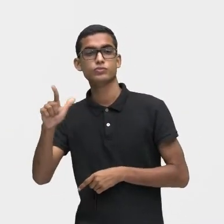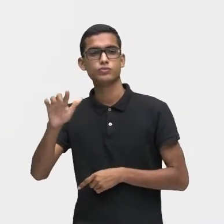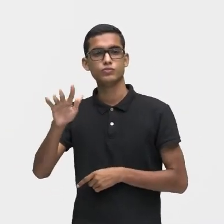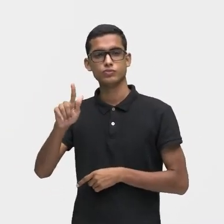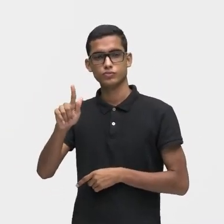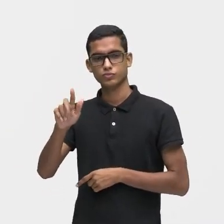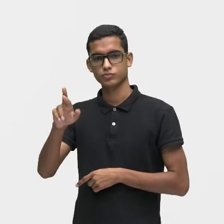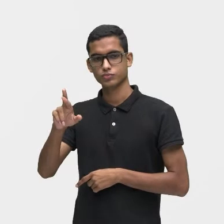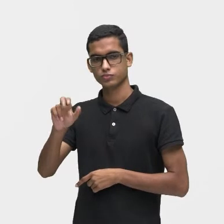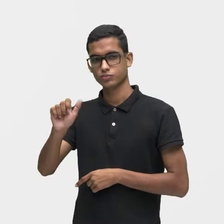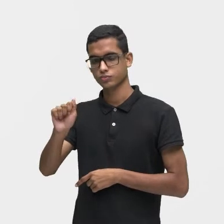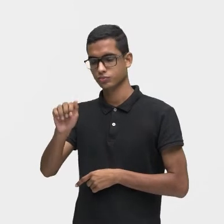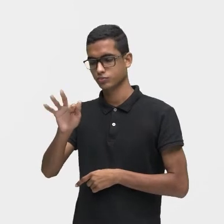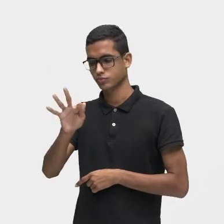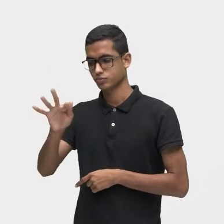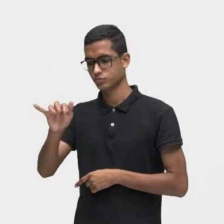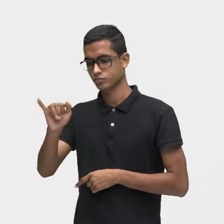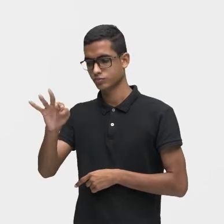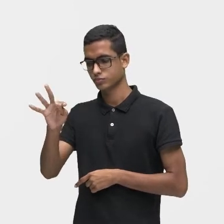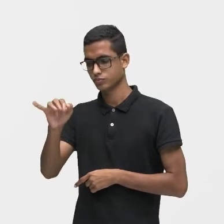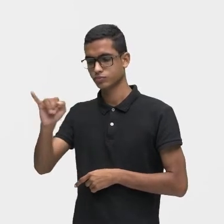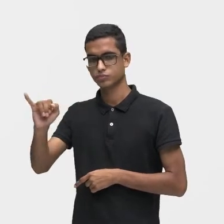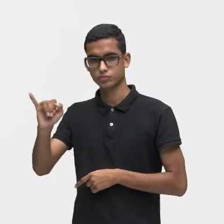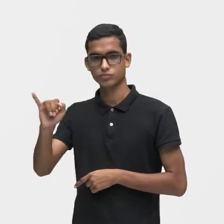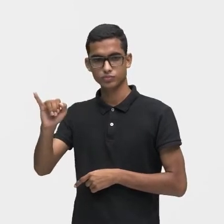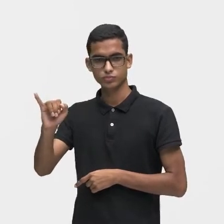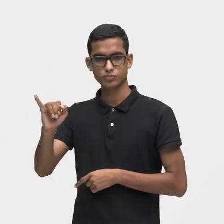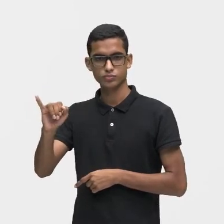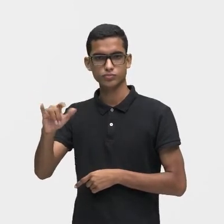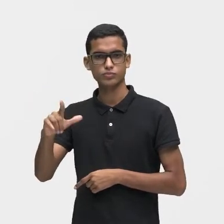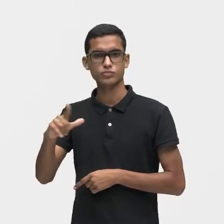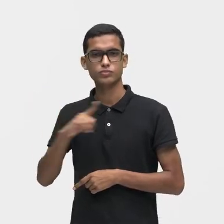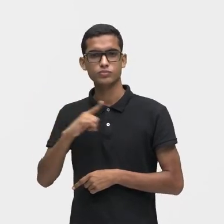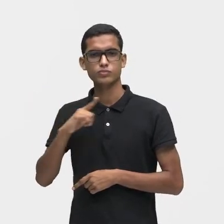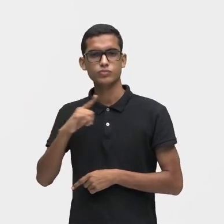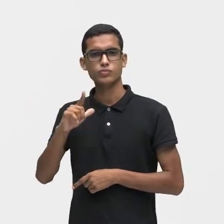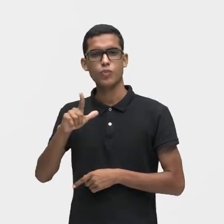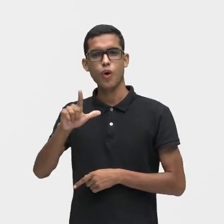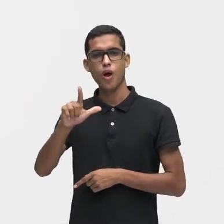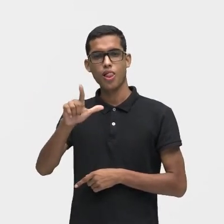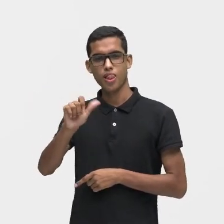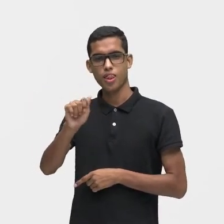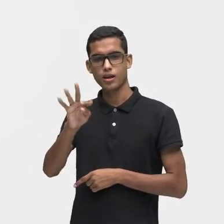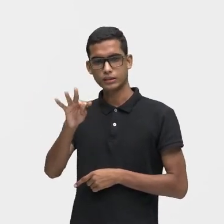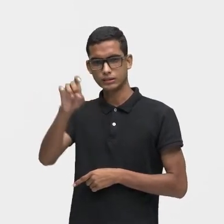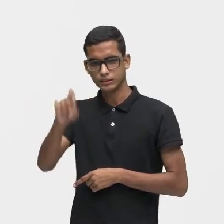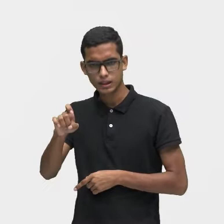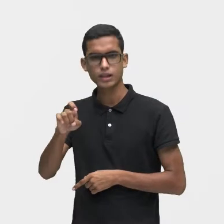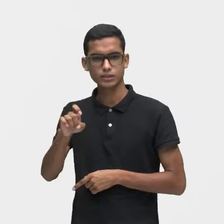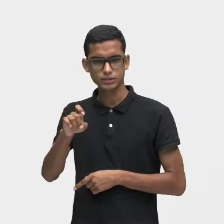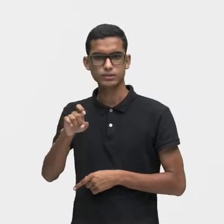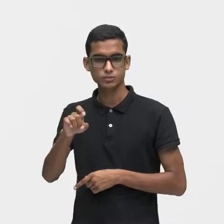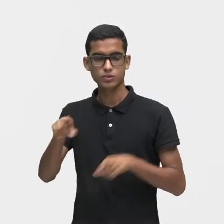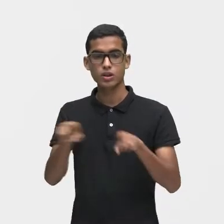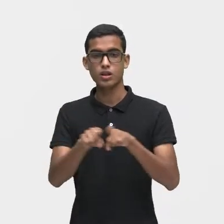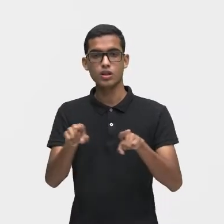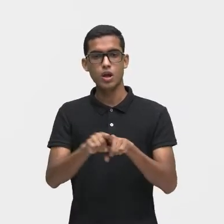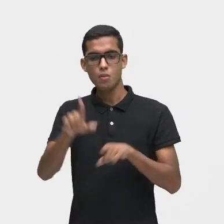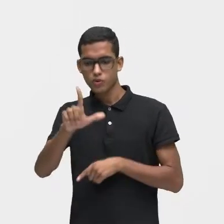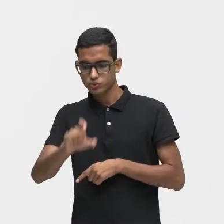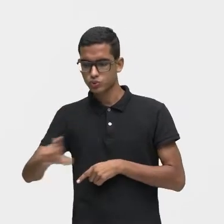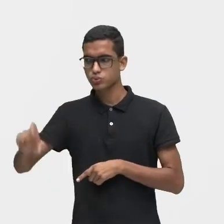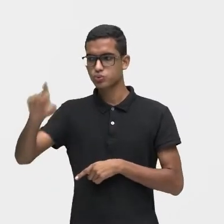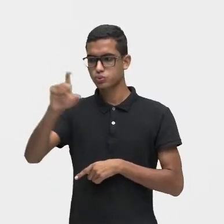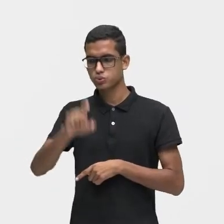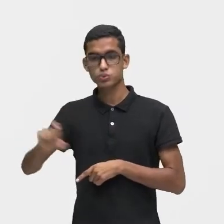desenvolver as artes em grafite estão o látex, a lata de spray, além de outras ferramentas que emprestam